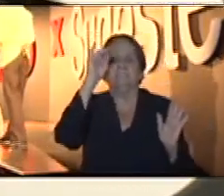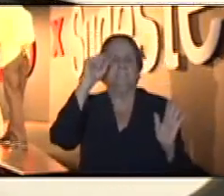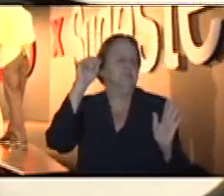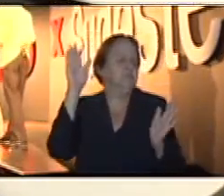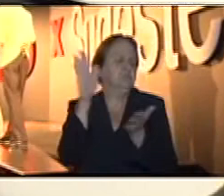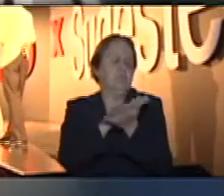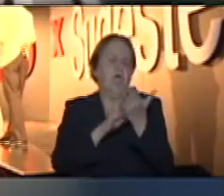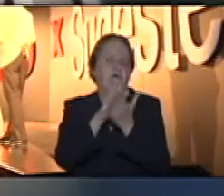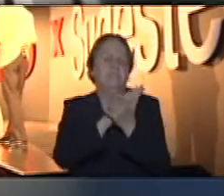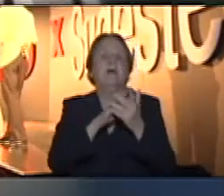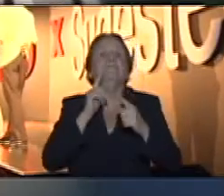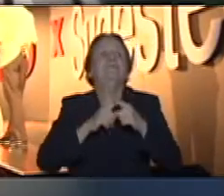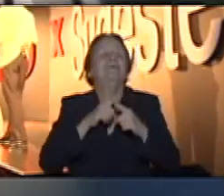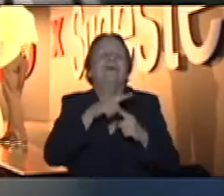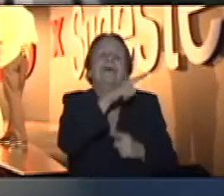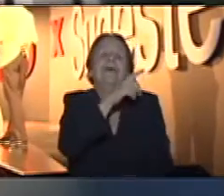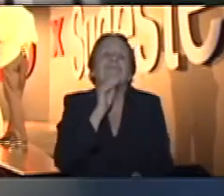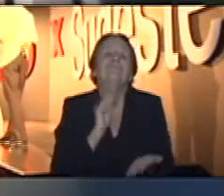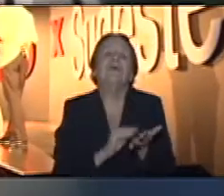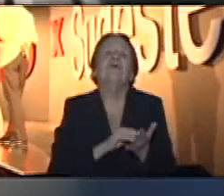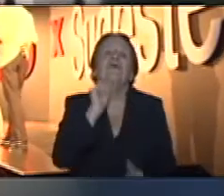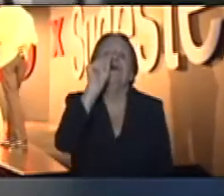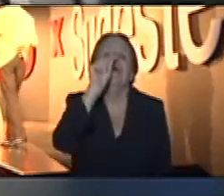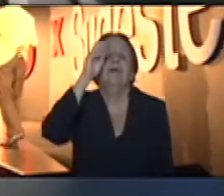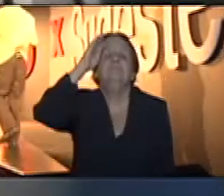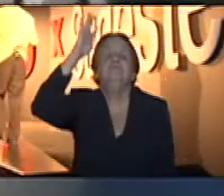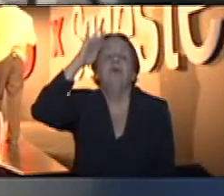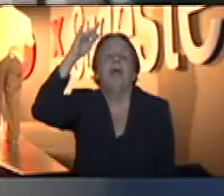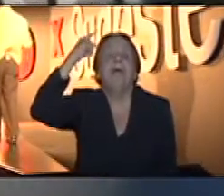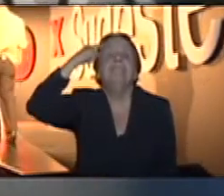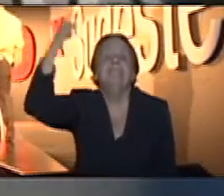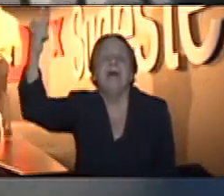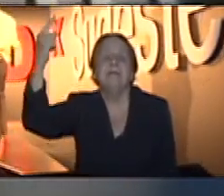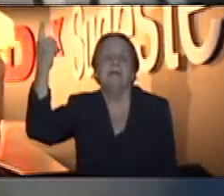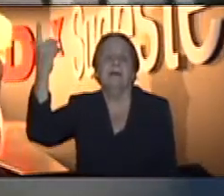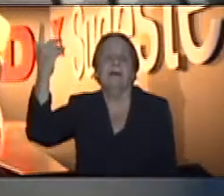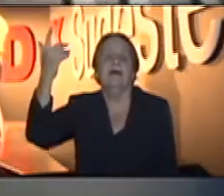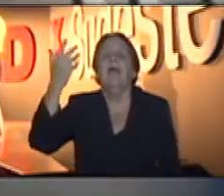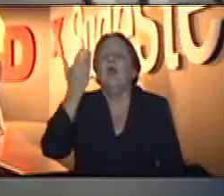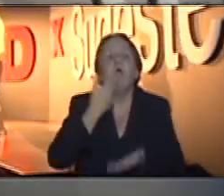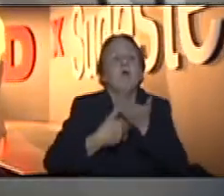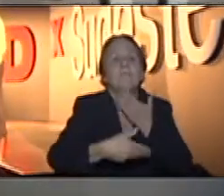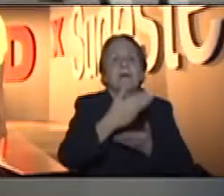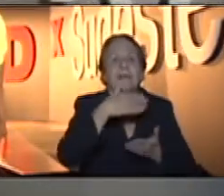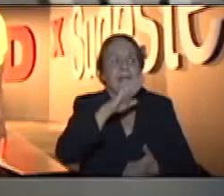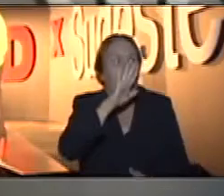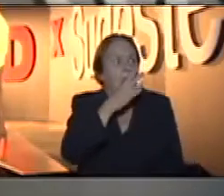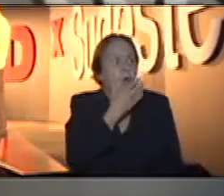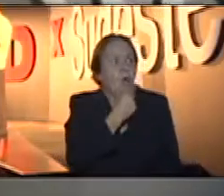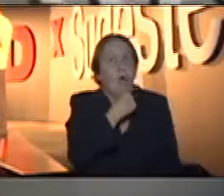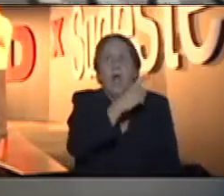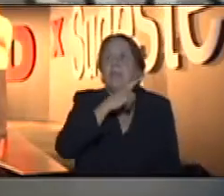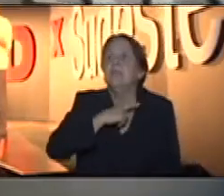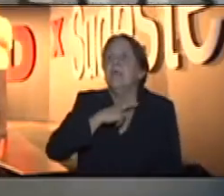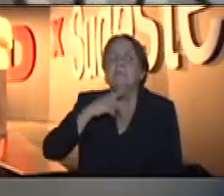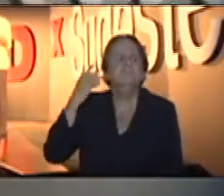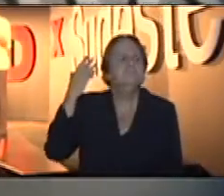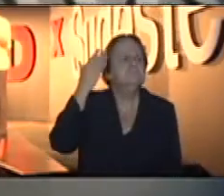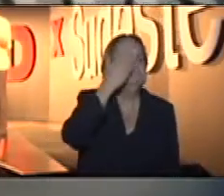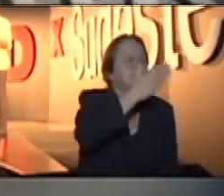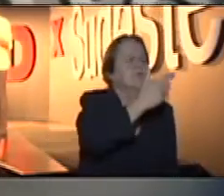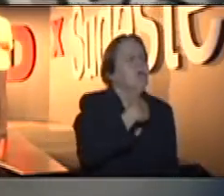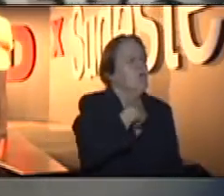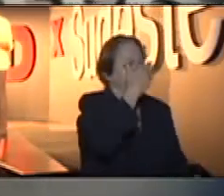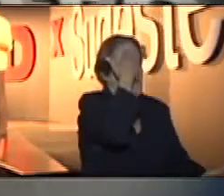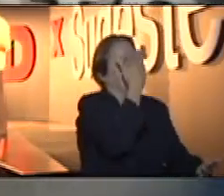têm sonhados poucos têm cooperado e quando o homem recebe uma mão estendida um coração que diz assim eu